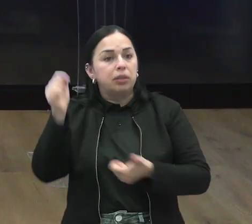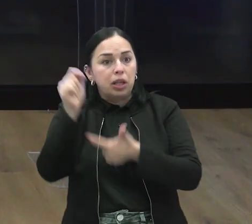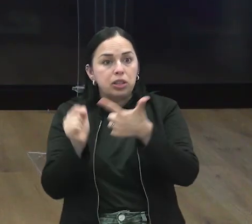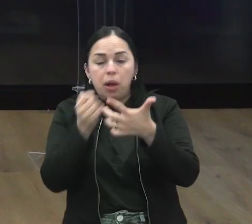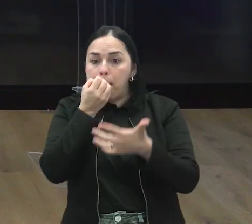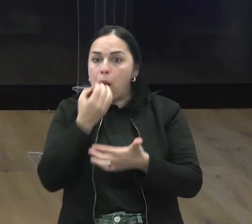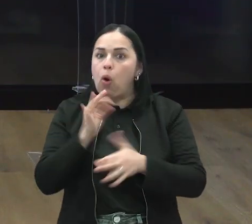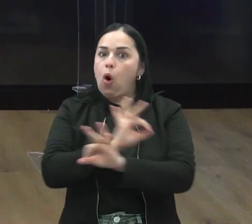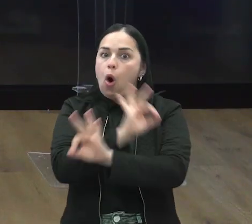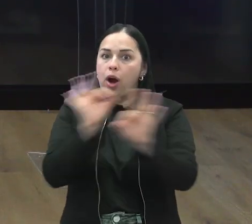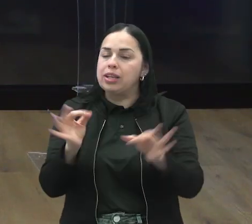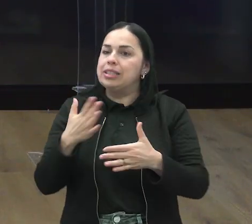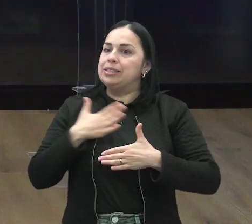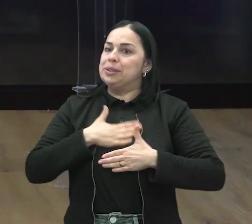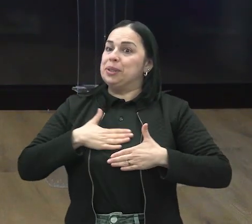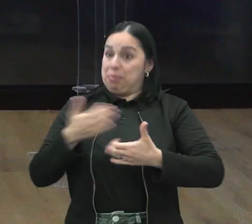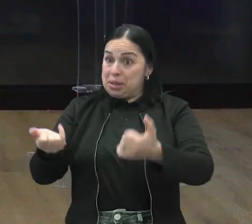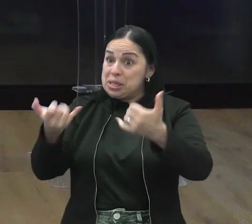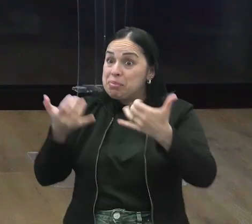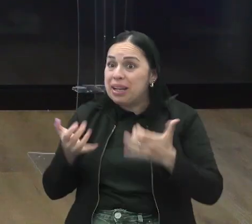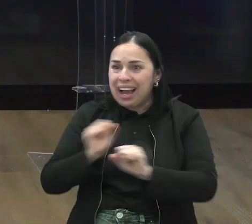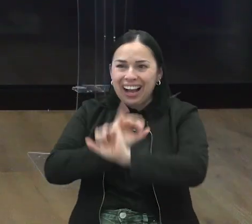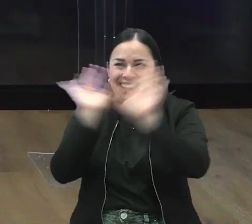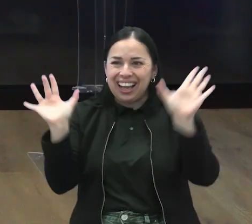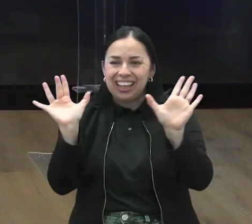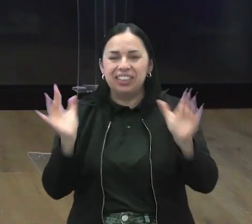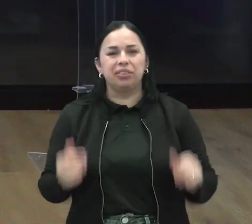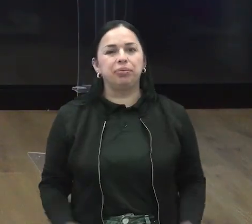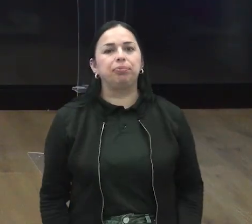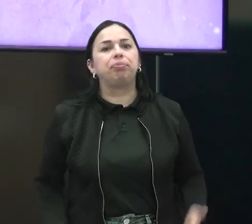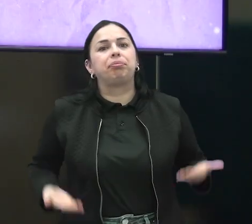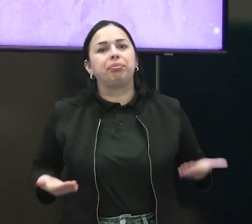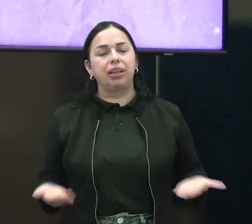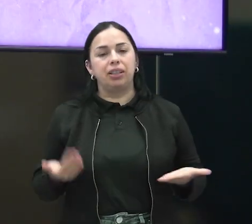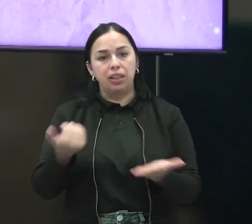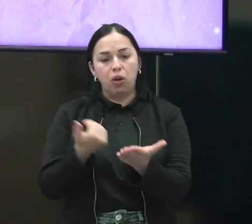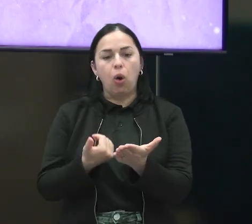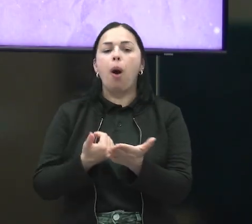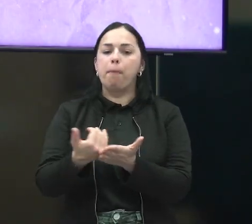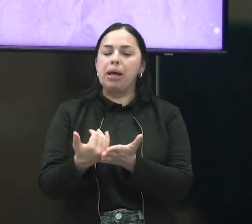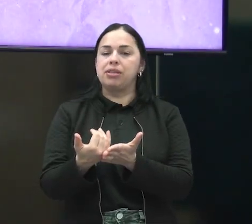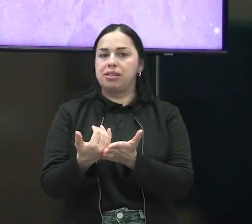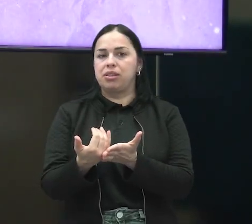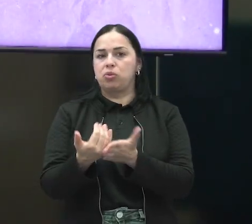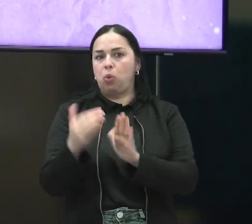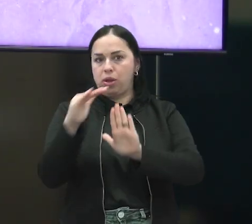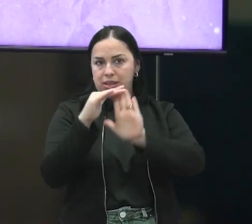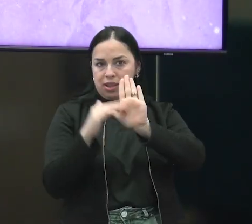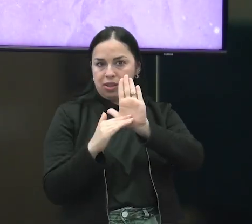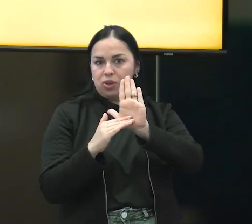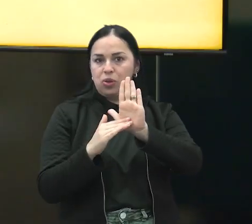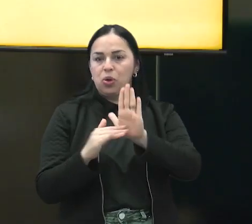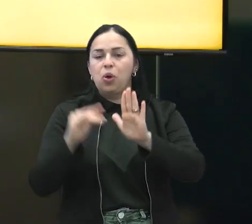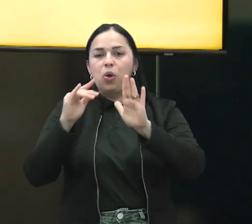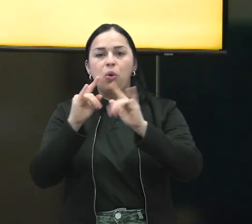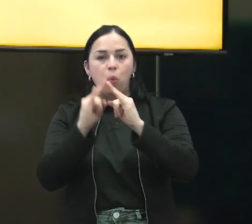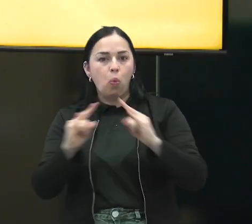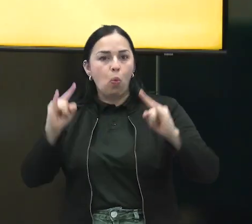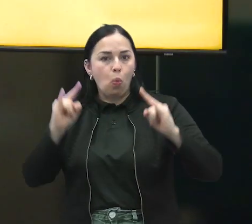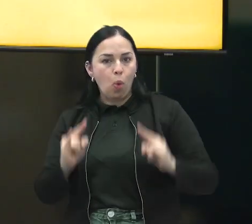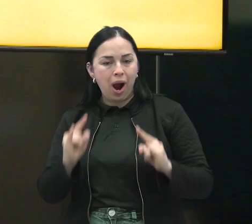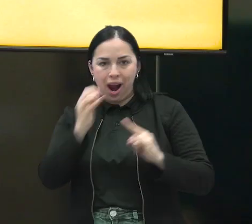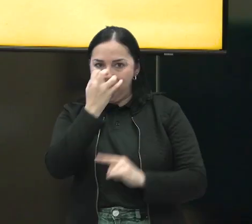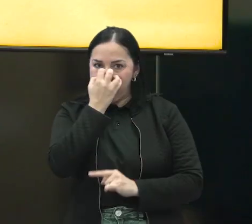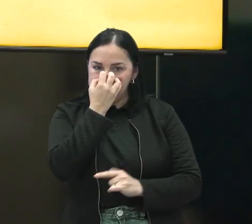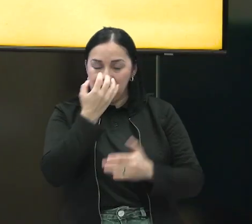para fazer esse final de semana, Ai, viu? Que delícia. Então conta tudo pra gente, por favor. Bom, a gente começa a agenda dessa semana com muita arte e